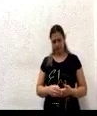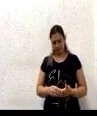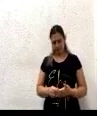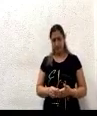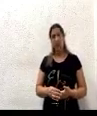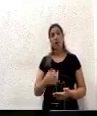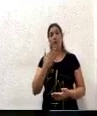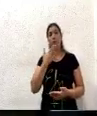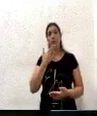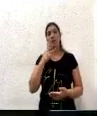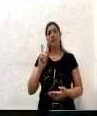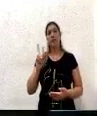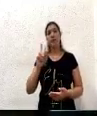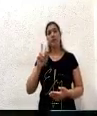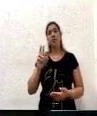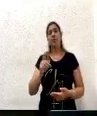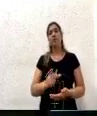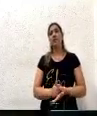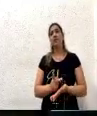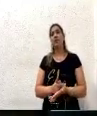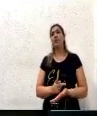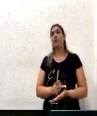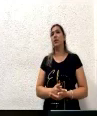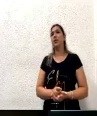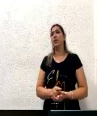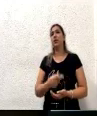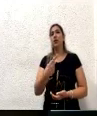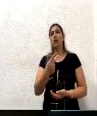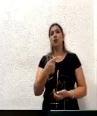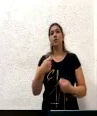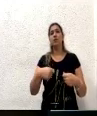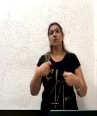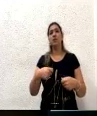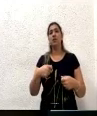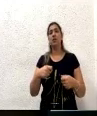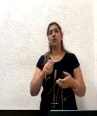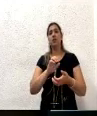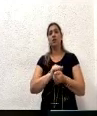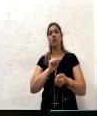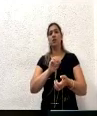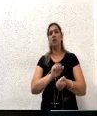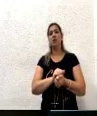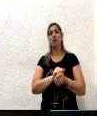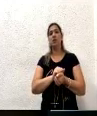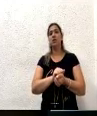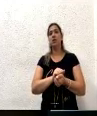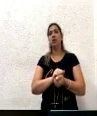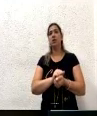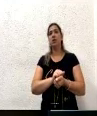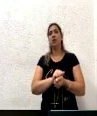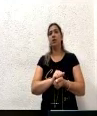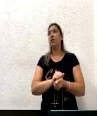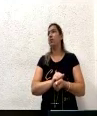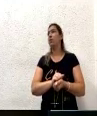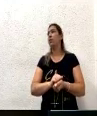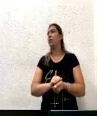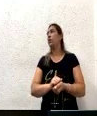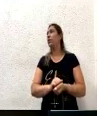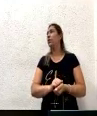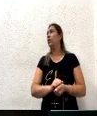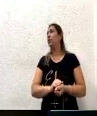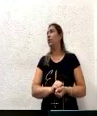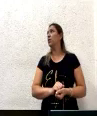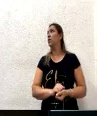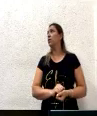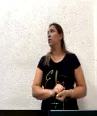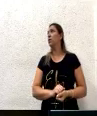vereadores que me desculpem, mas nós precisamos fazer a inscrição para que possamos falar, porque os